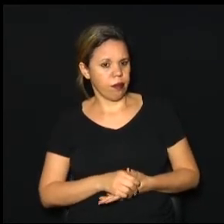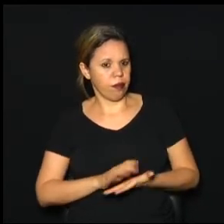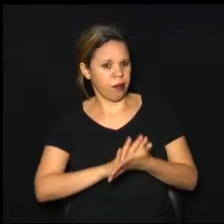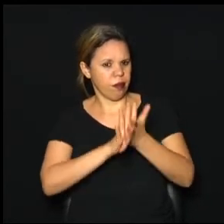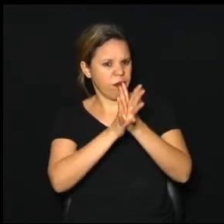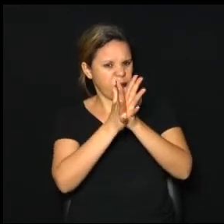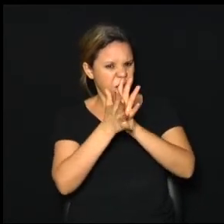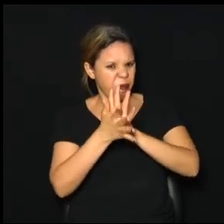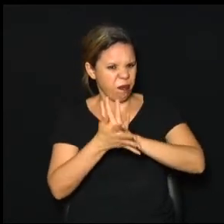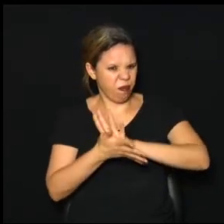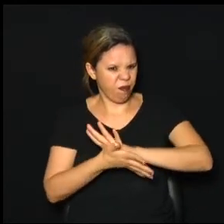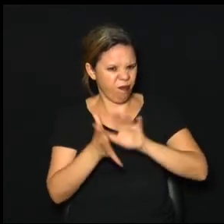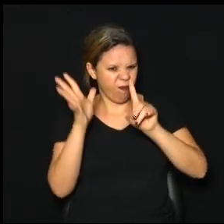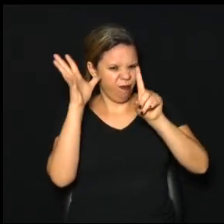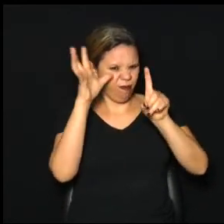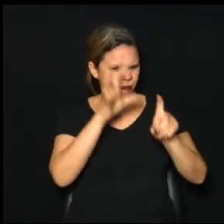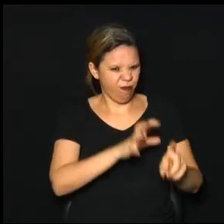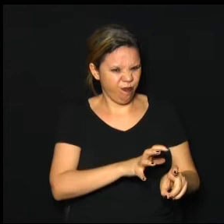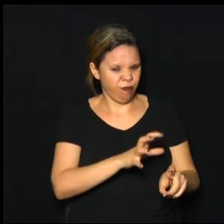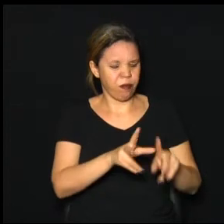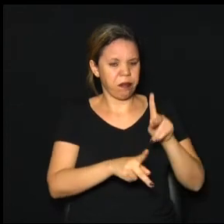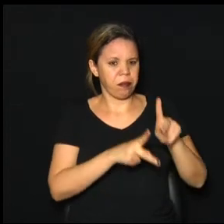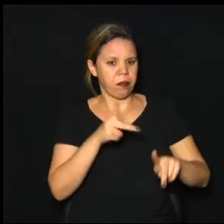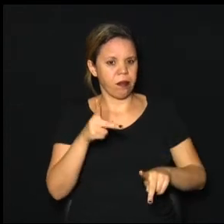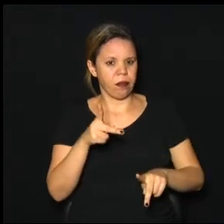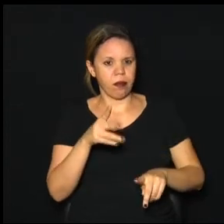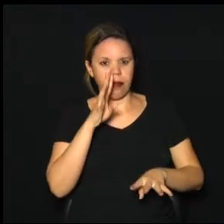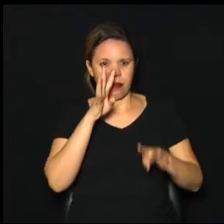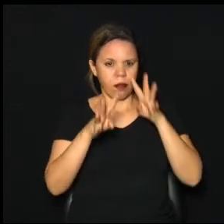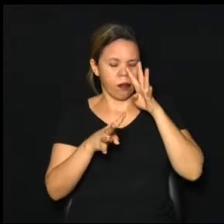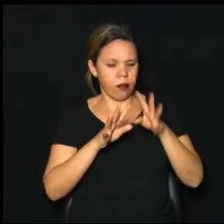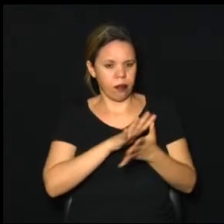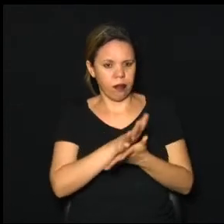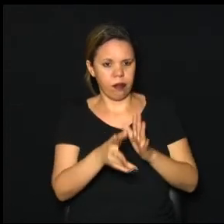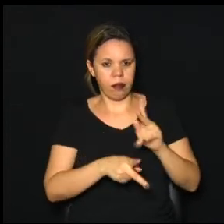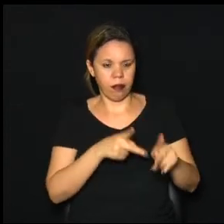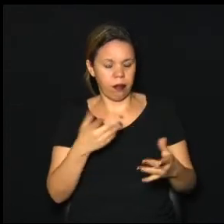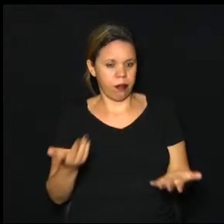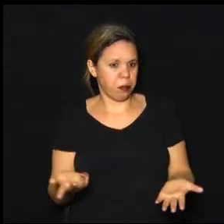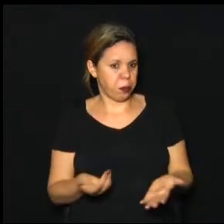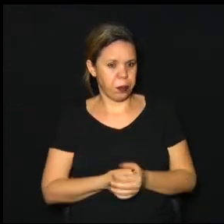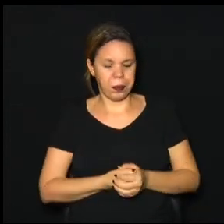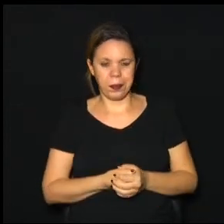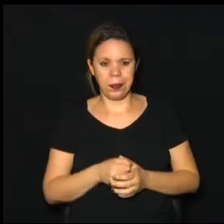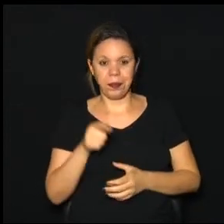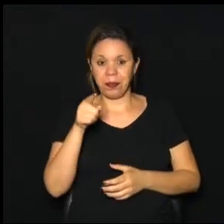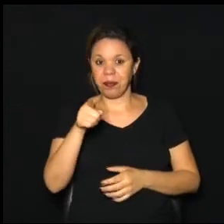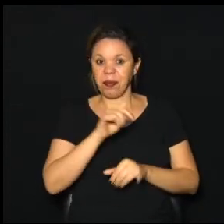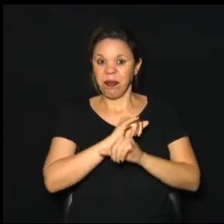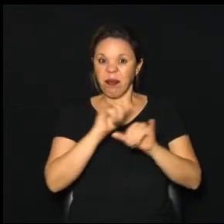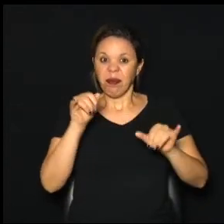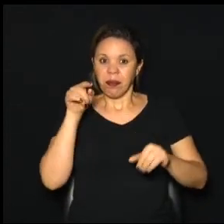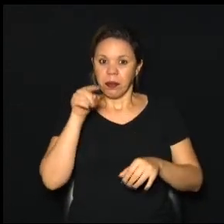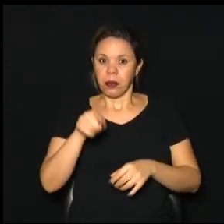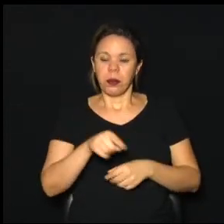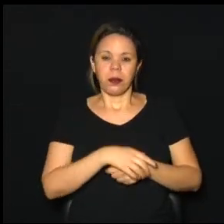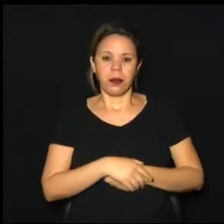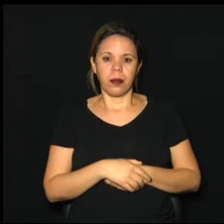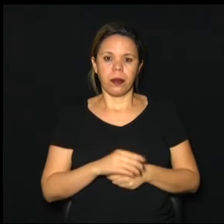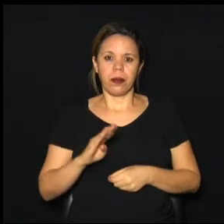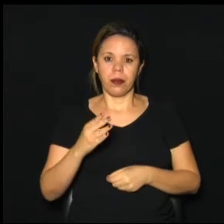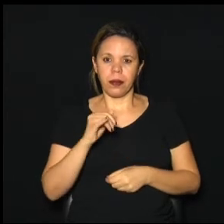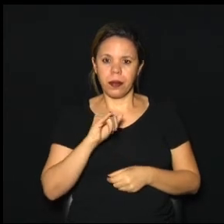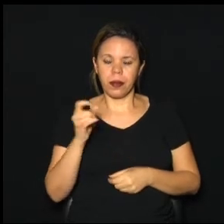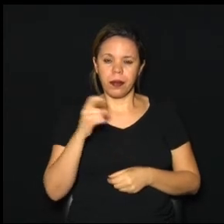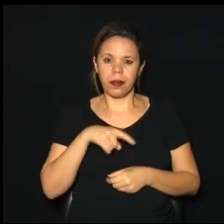denegrir, formas de injuriar, formas de caluniar pessoas. Ou seja, essas fake news,